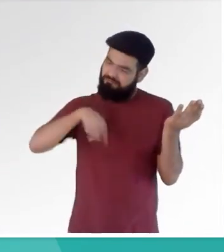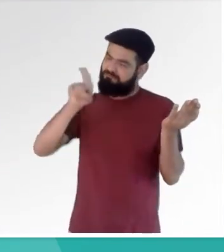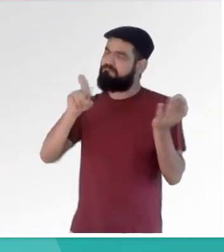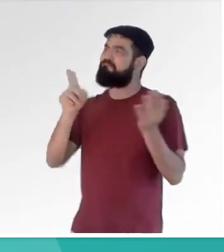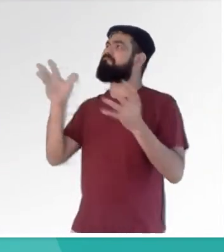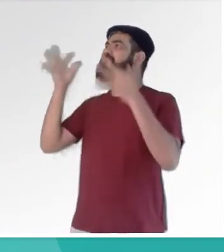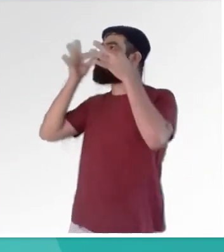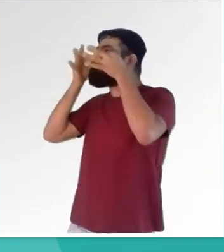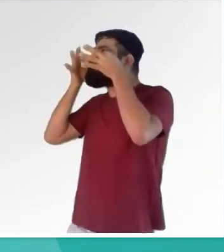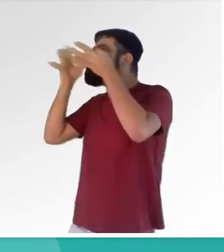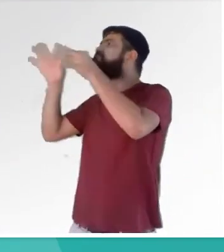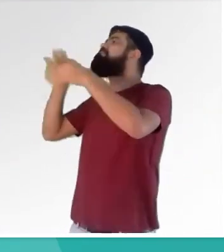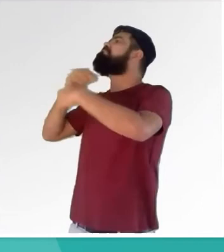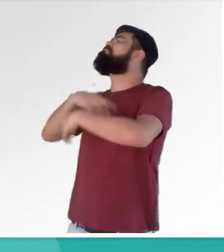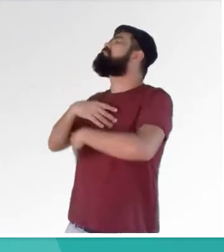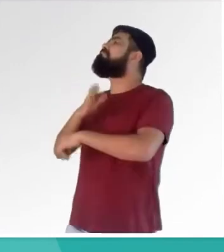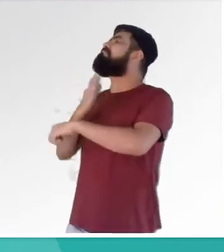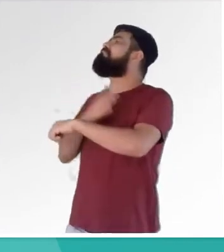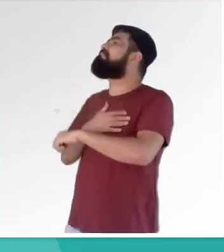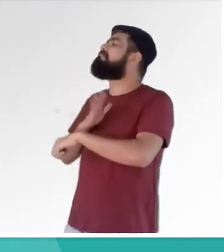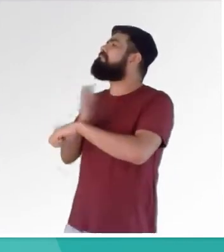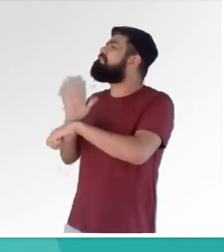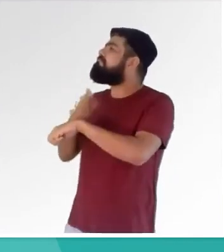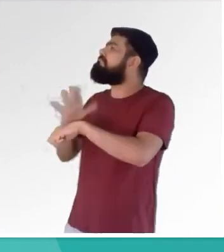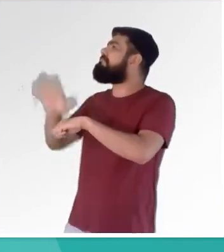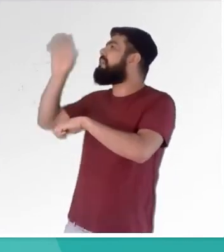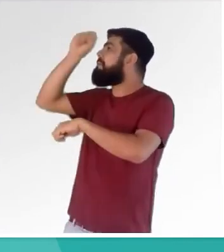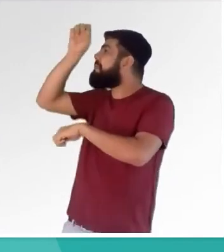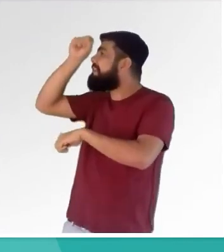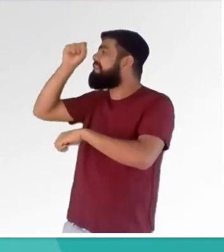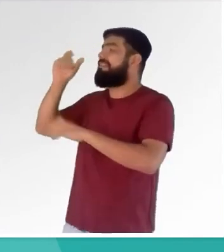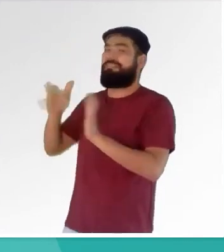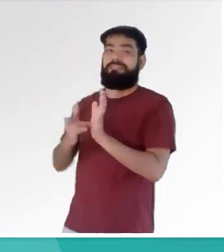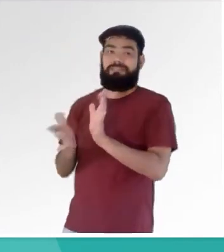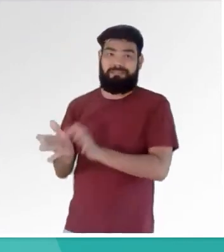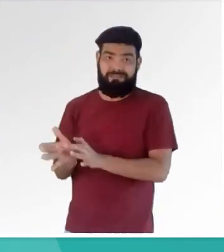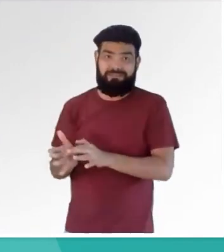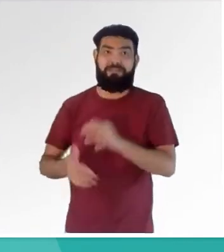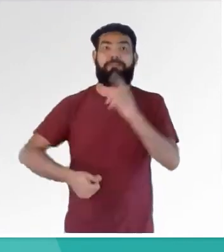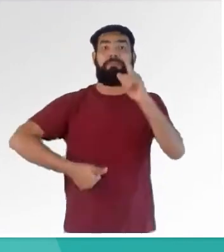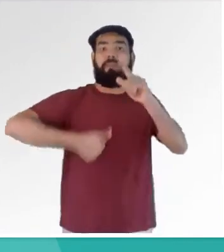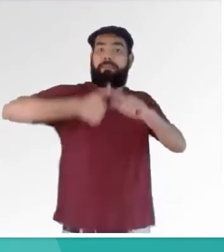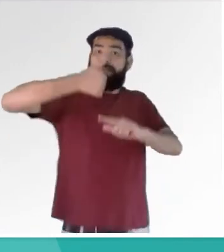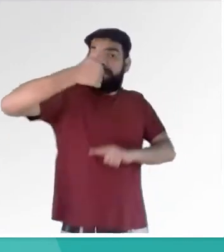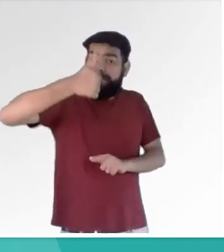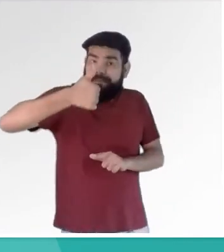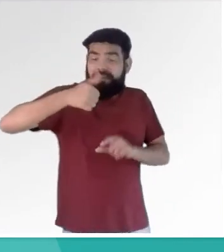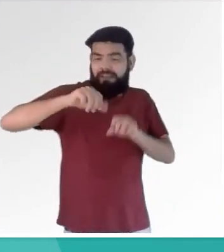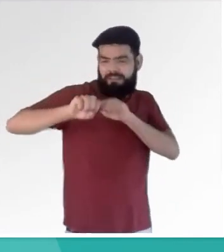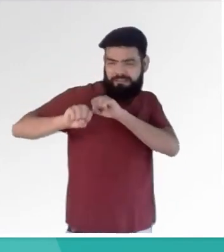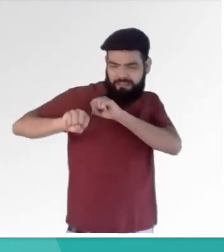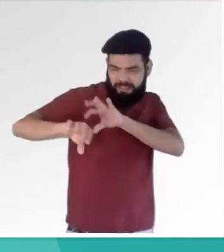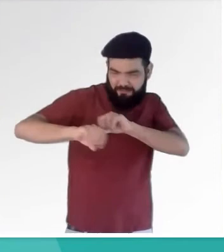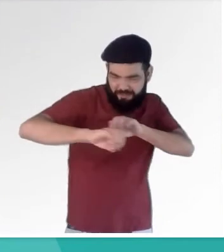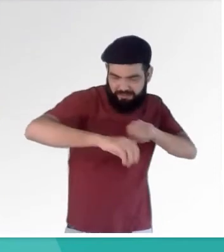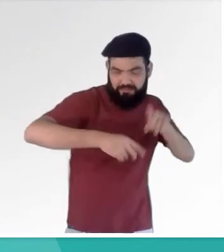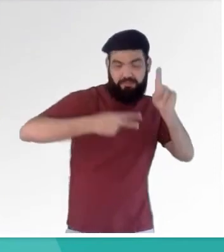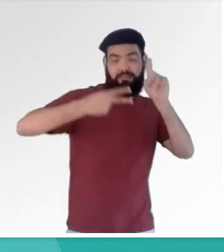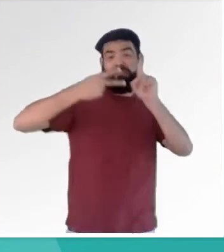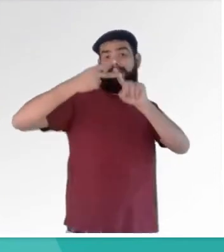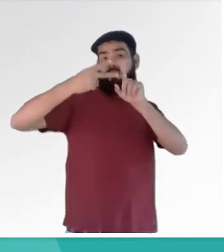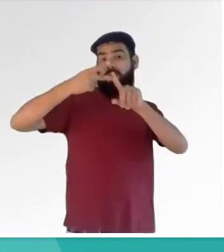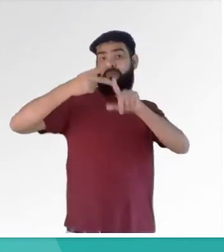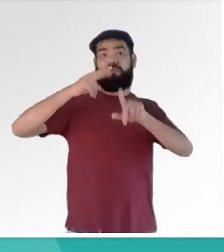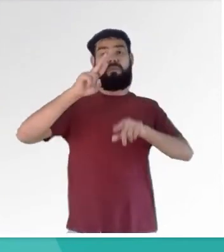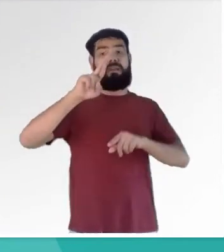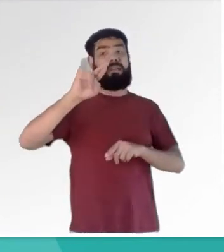desses ritos. Então esse é o segundo ponto, né? Primeiro é a doutrina, que são os ensinamentos, e os ritos, que são suas